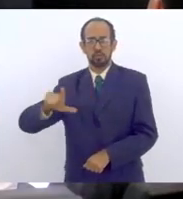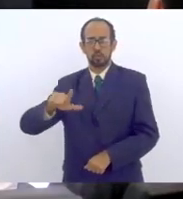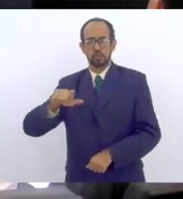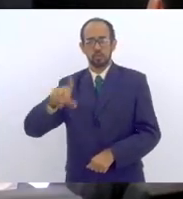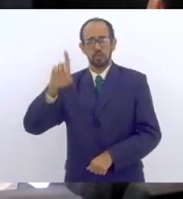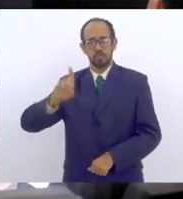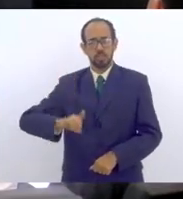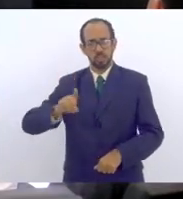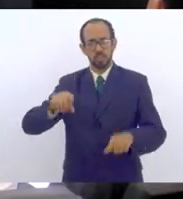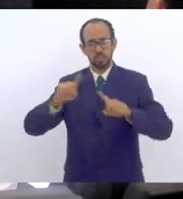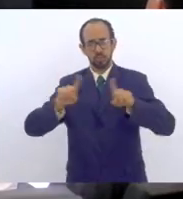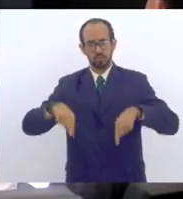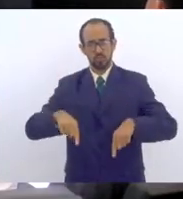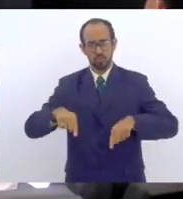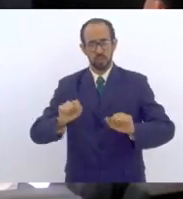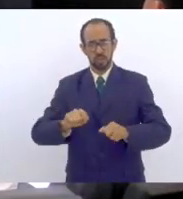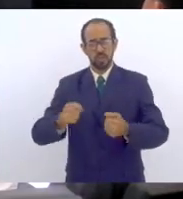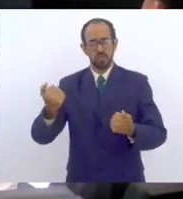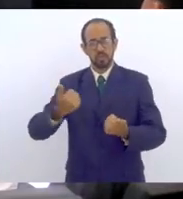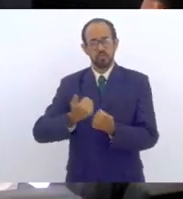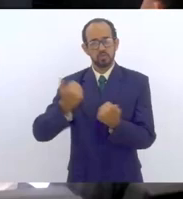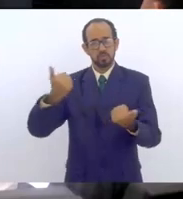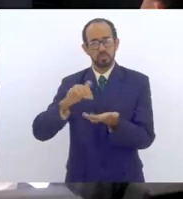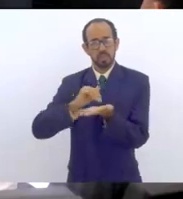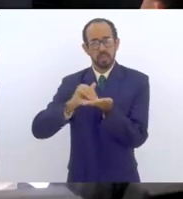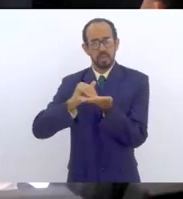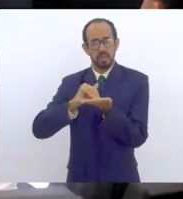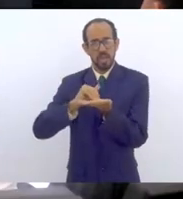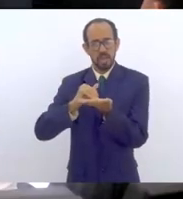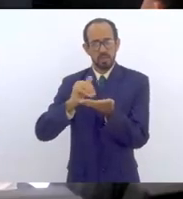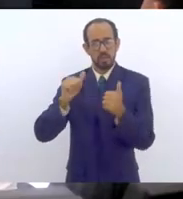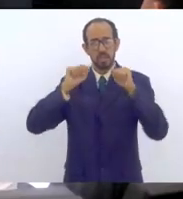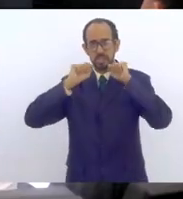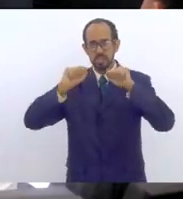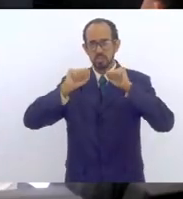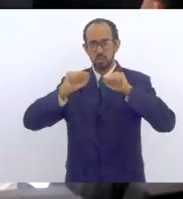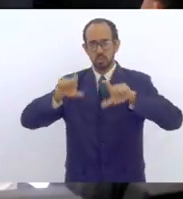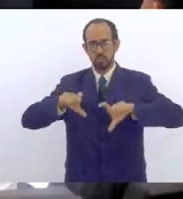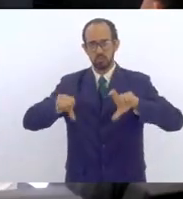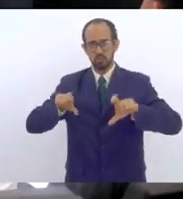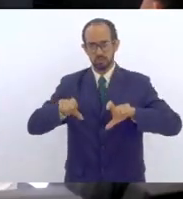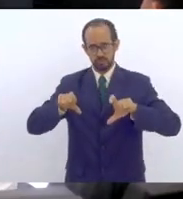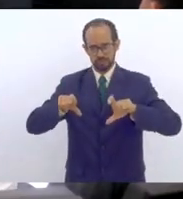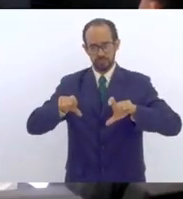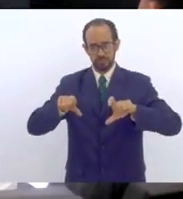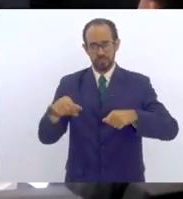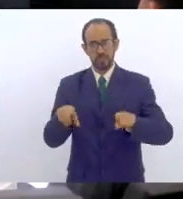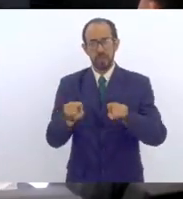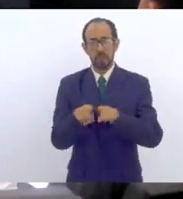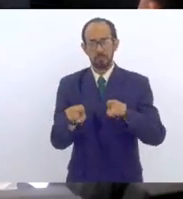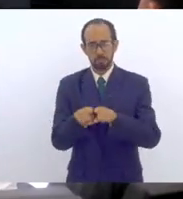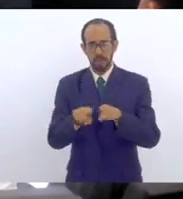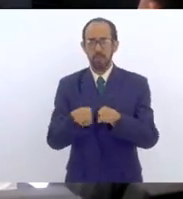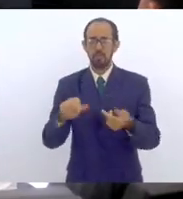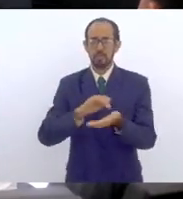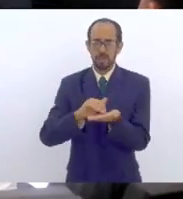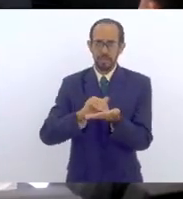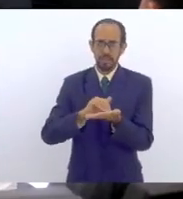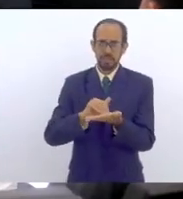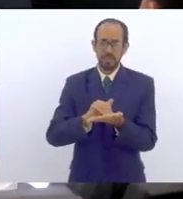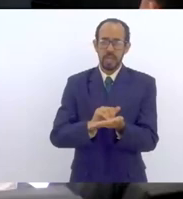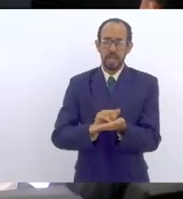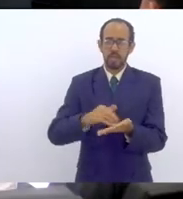pessoal superintendente de inteligência e assessor de informática e subsecretária adjunto também foi secretária executivo do